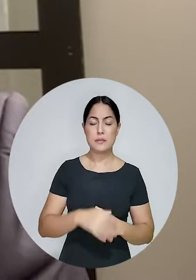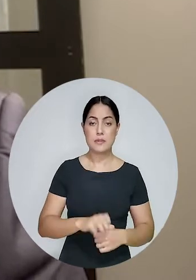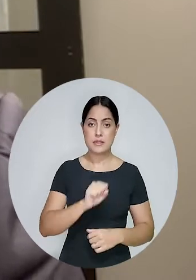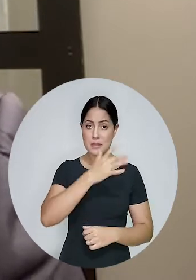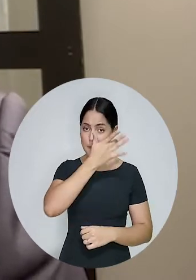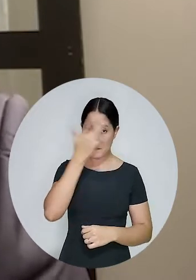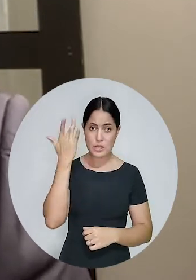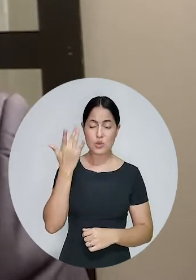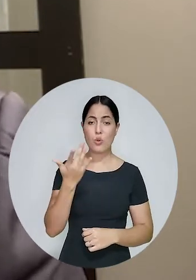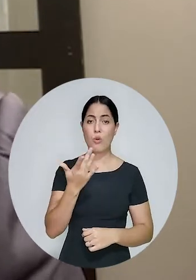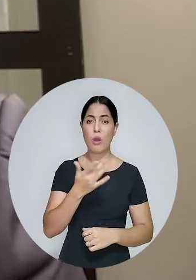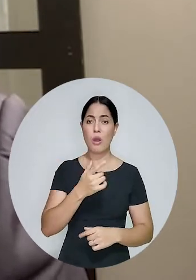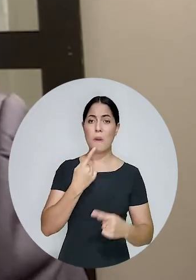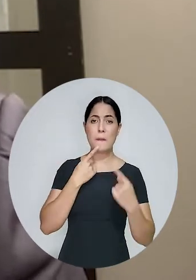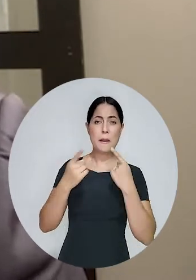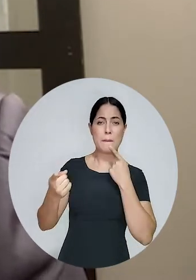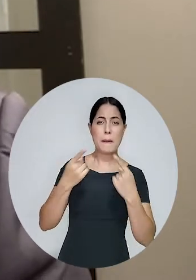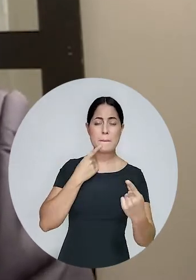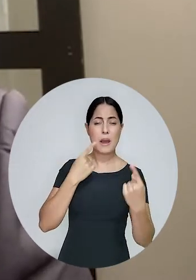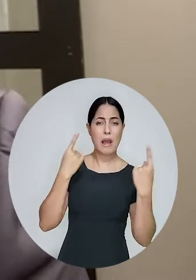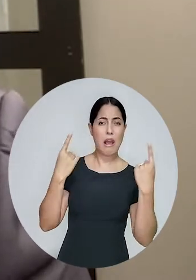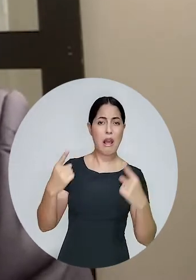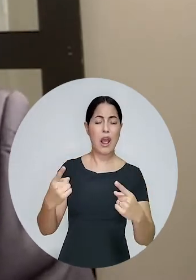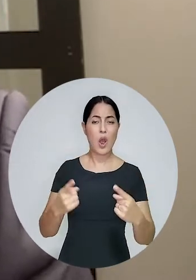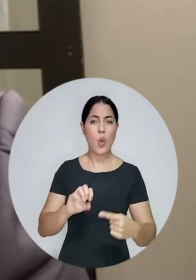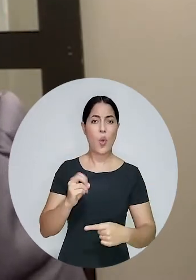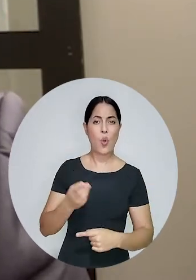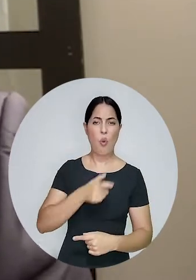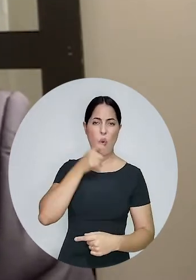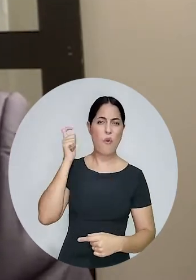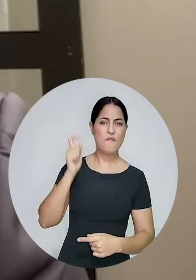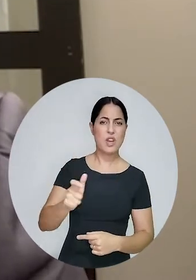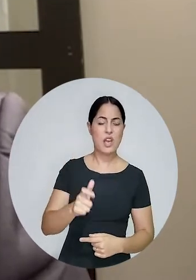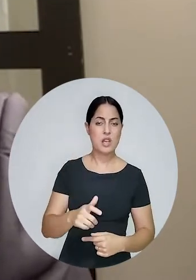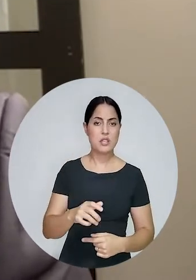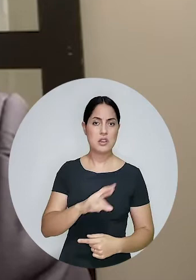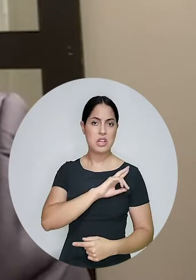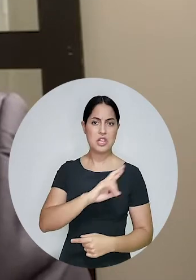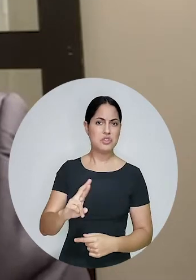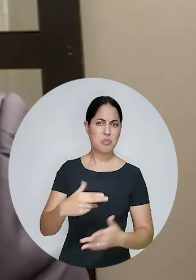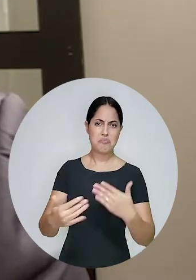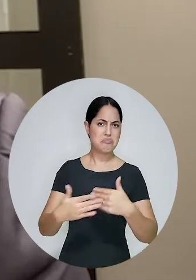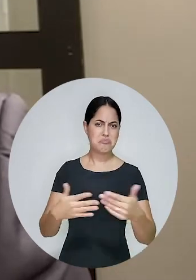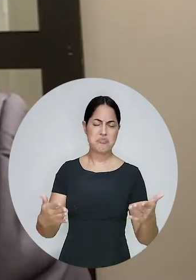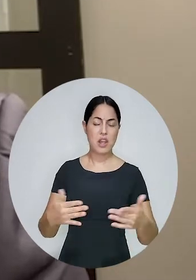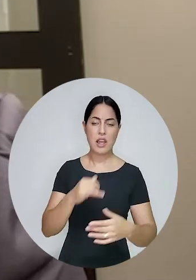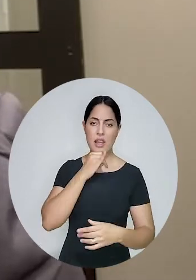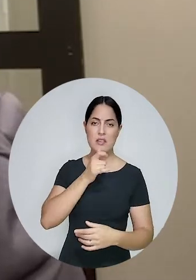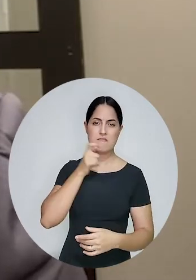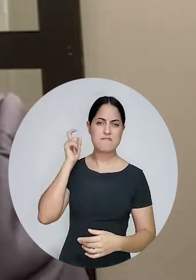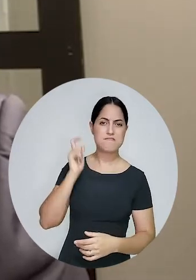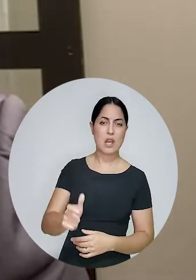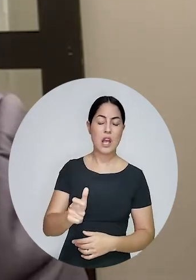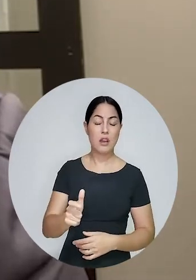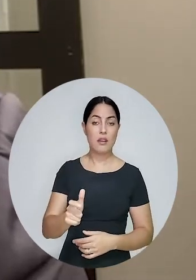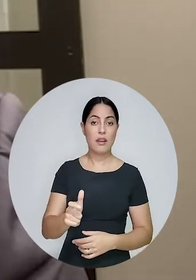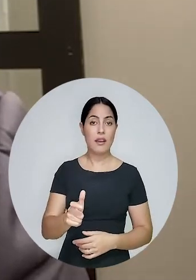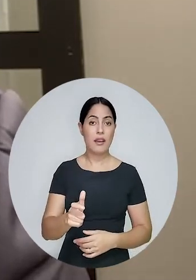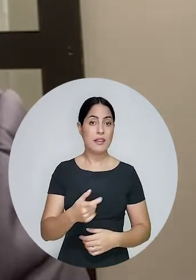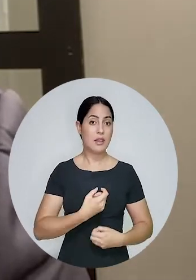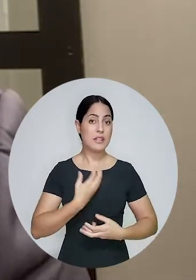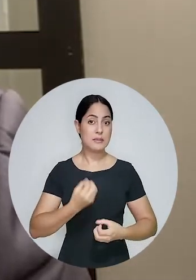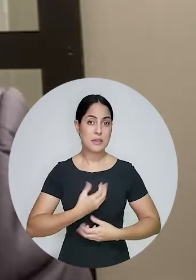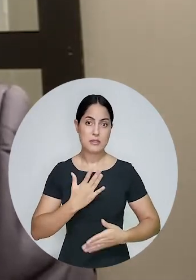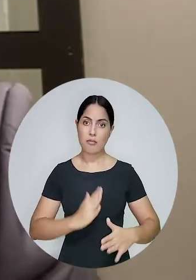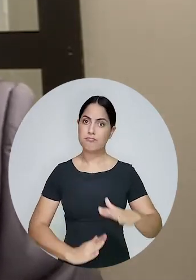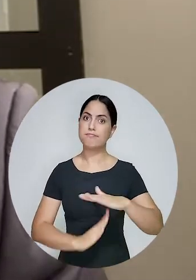você vai criticar, se você vai praticar uma ofensa a uma determinada religião,